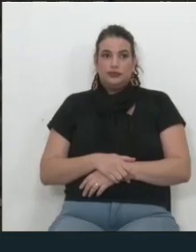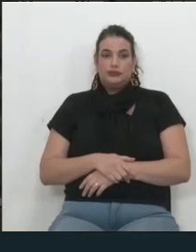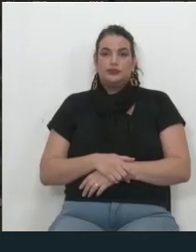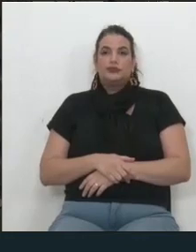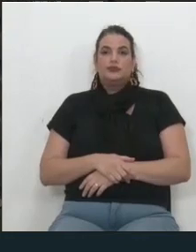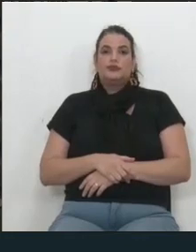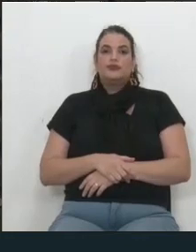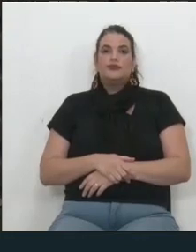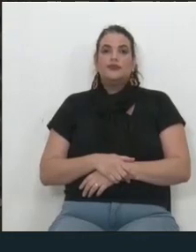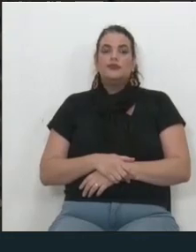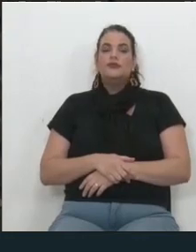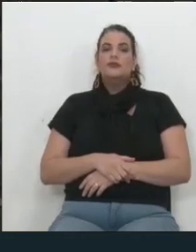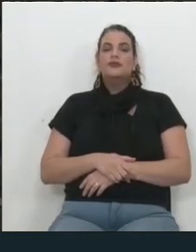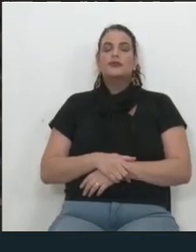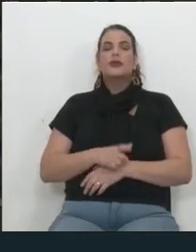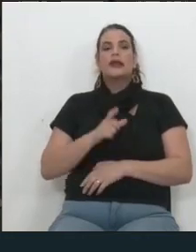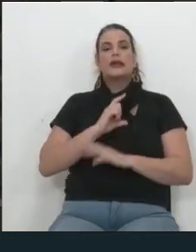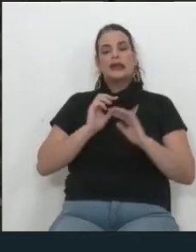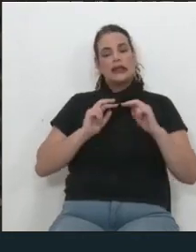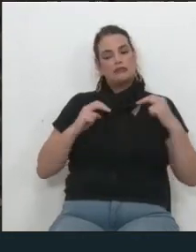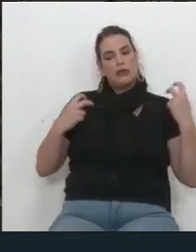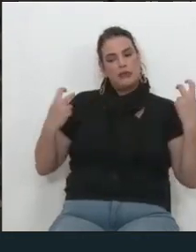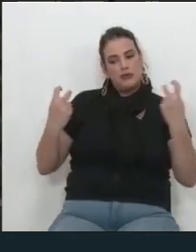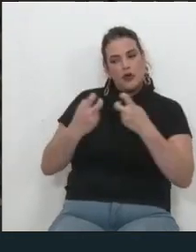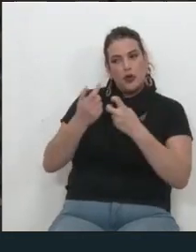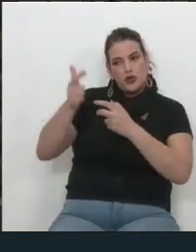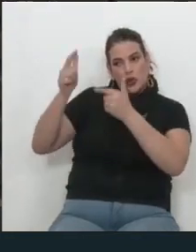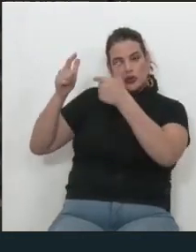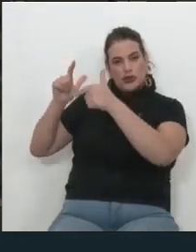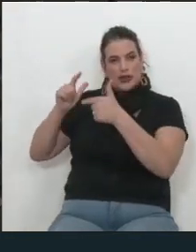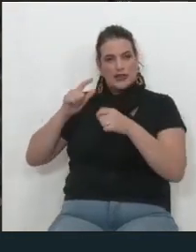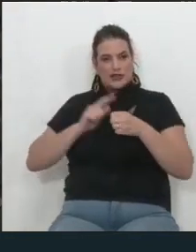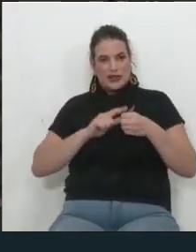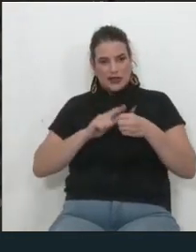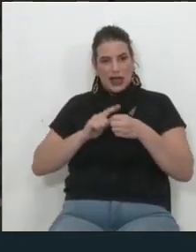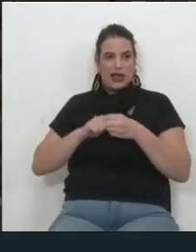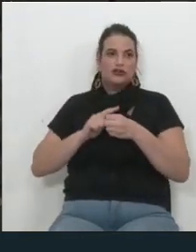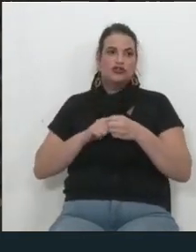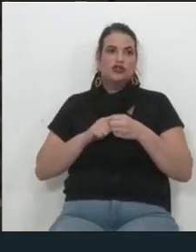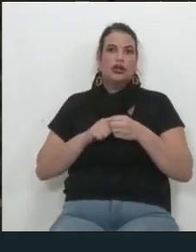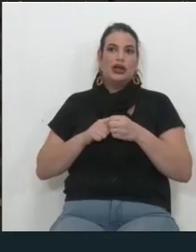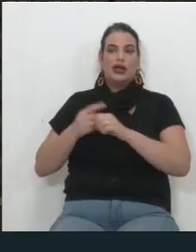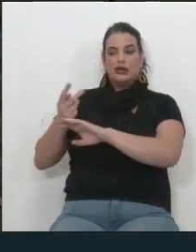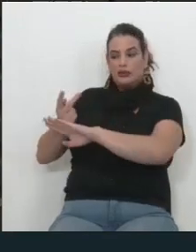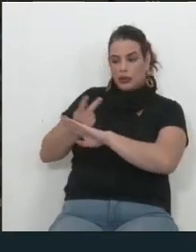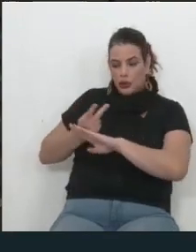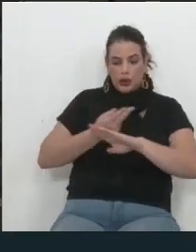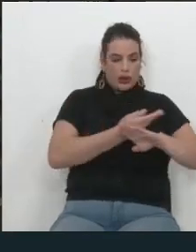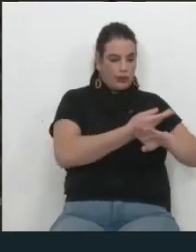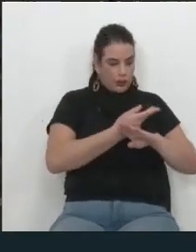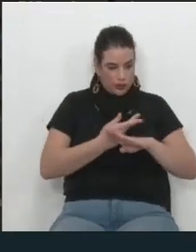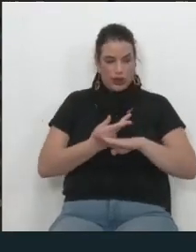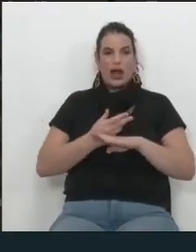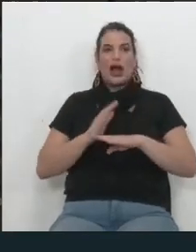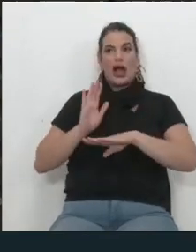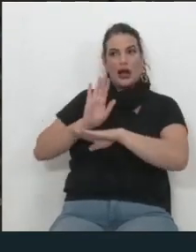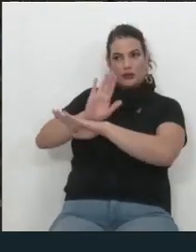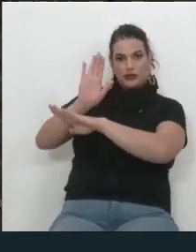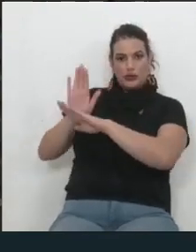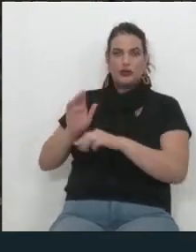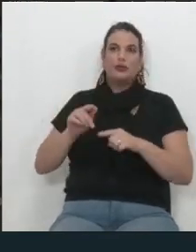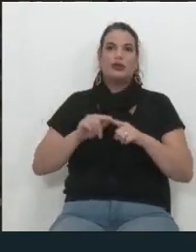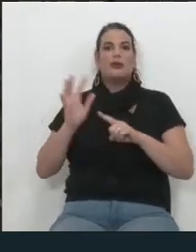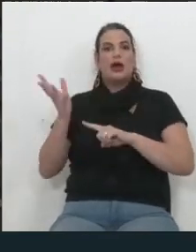à sua volta aí outras cidades que buscam amparo na nossa cidade, a nossa saúde acaba atendendo